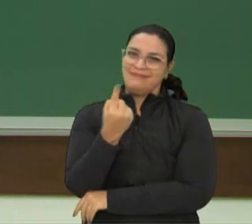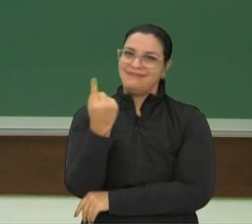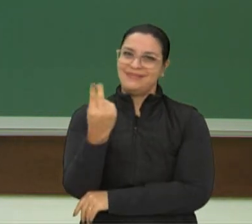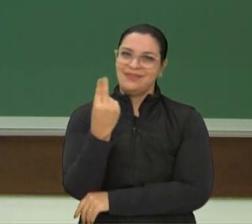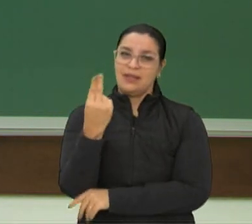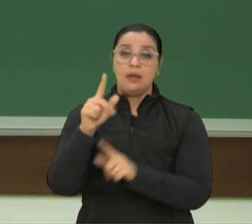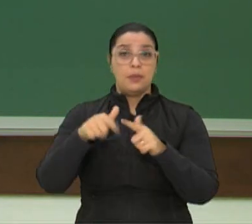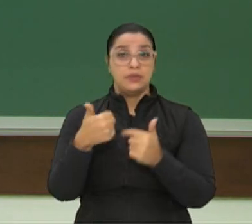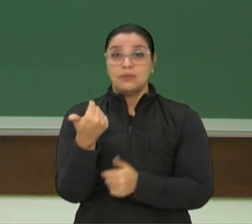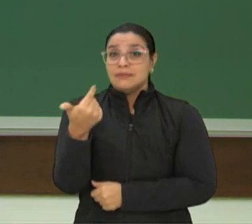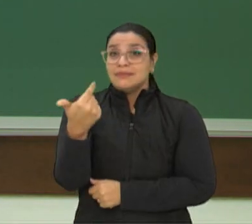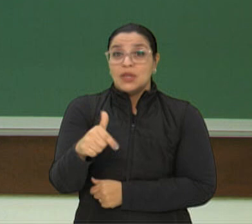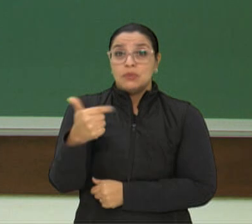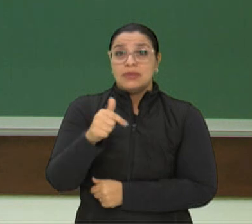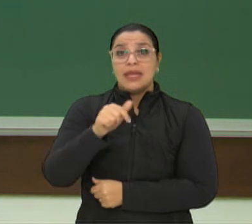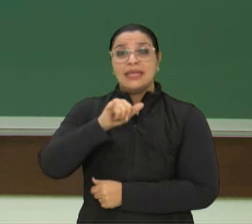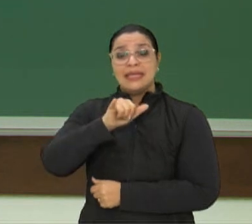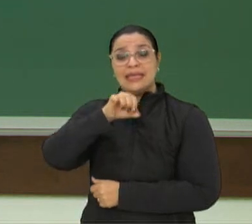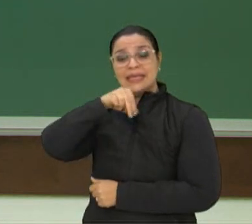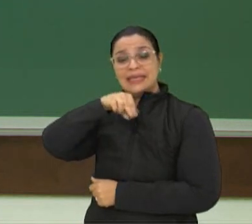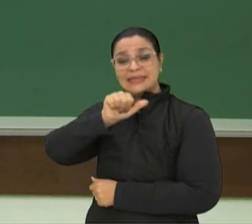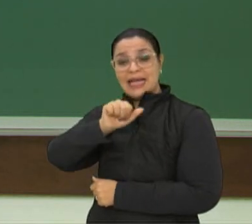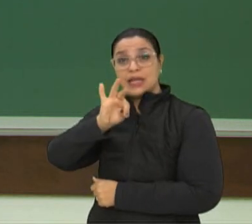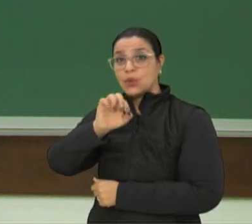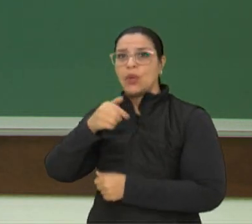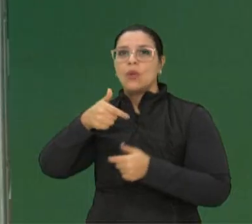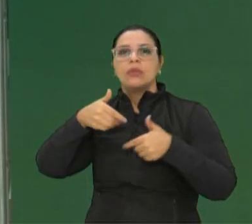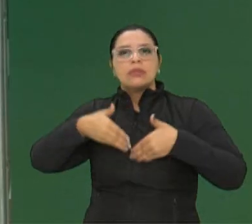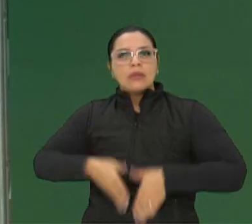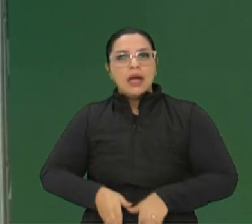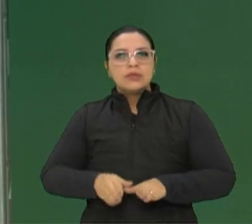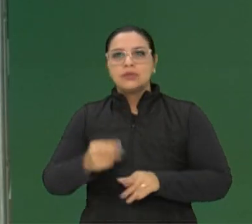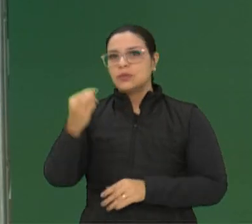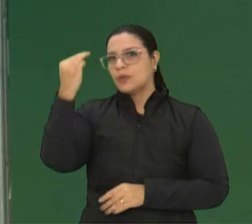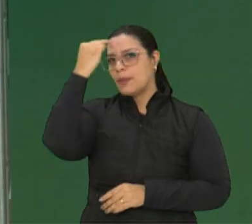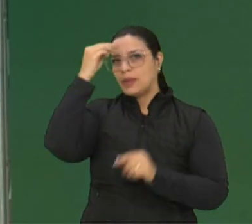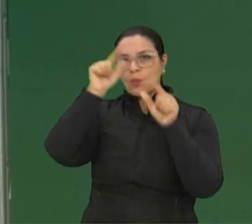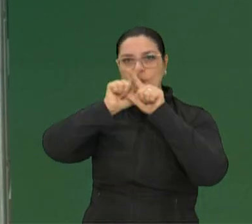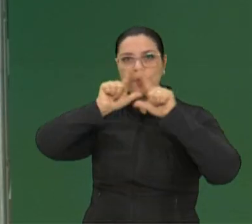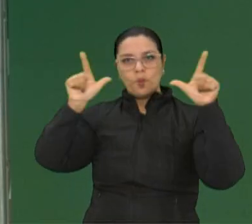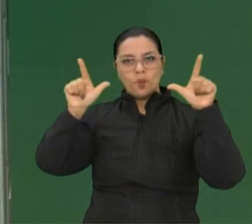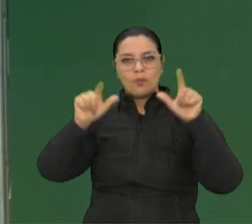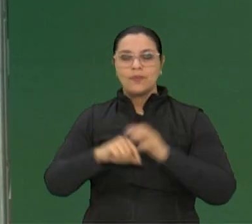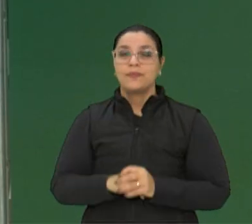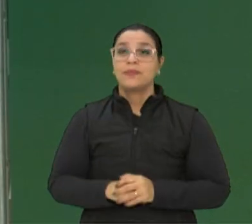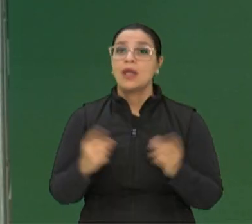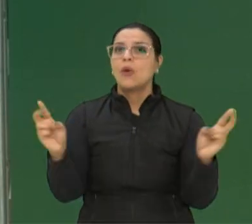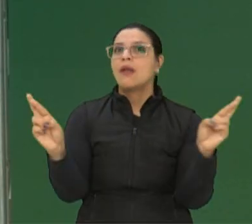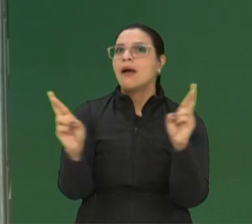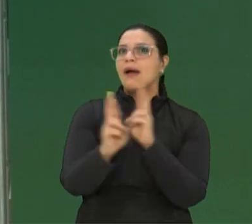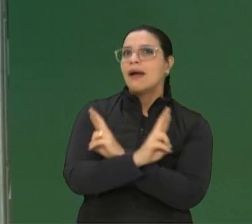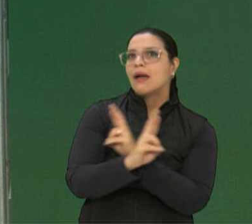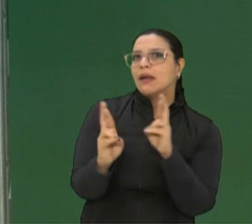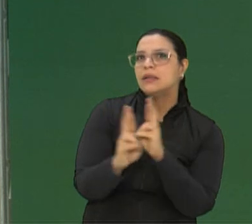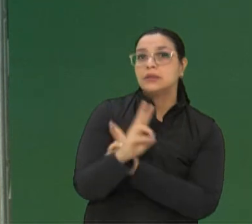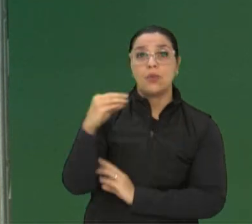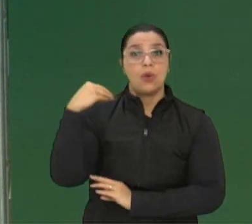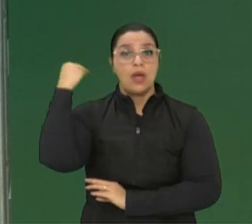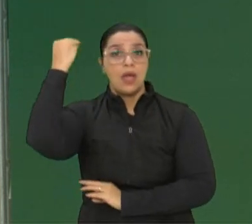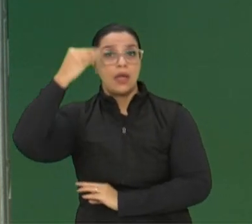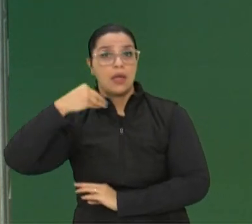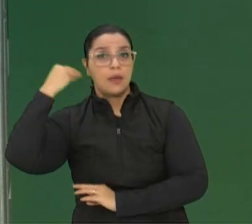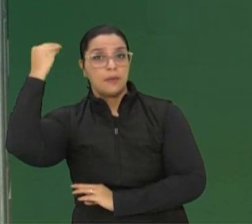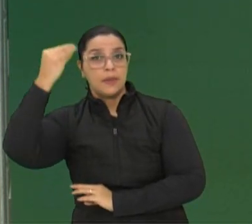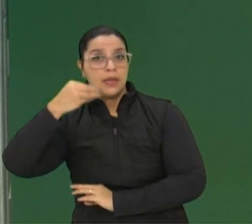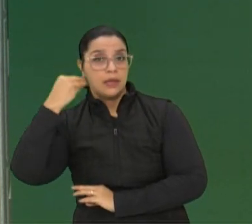Tá? Então, não existem ideias inatas para eles, perfeito? Seguindo aí, agora a relação entre esse empirismo do Hume